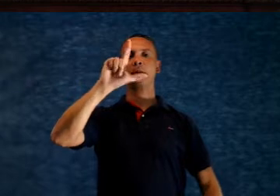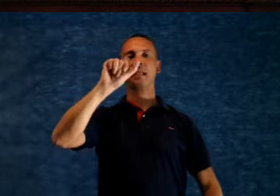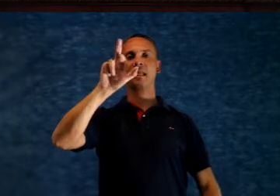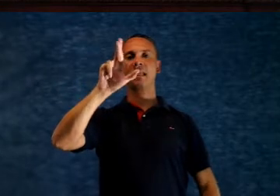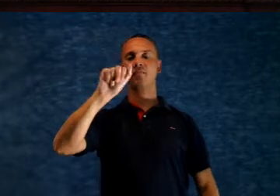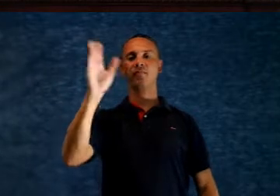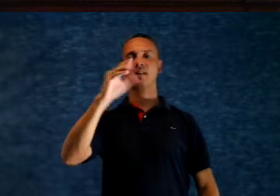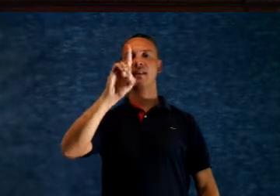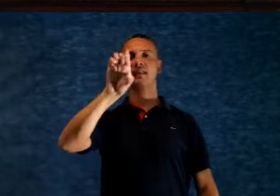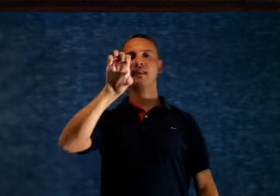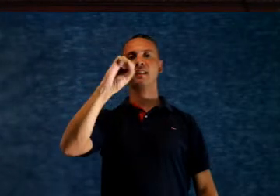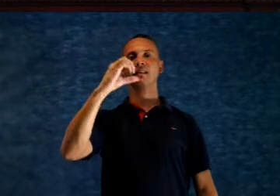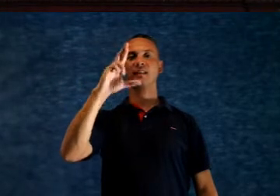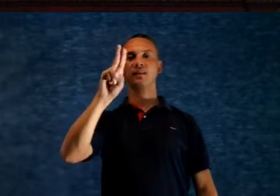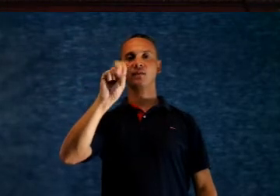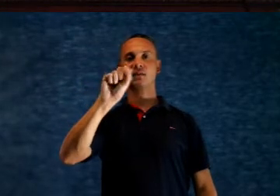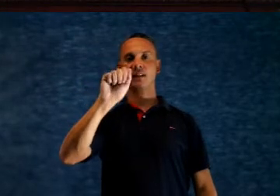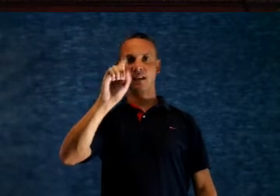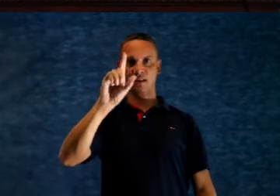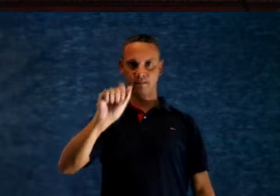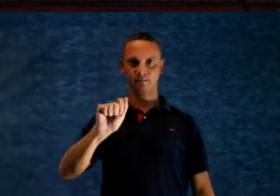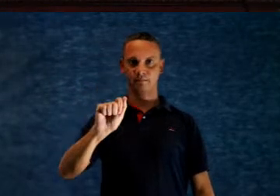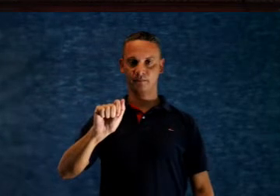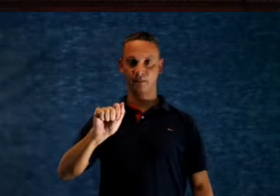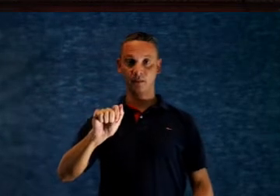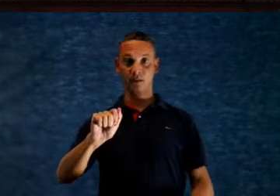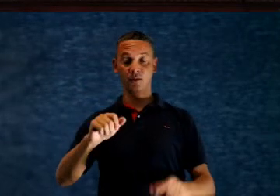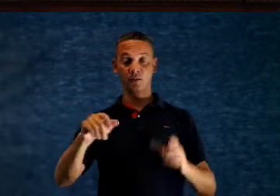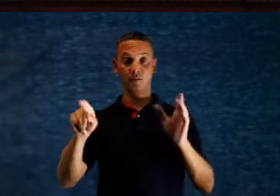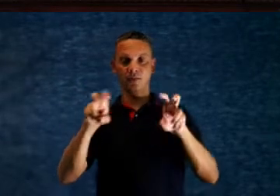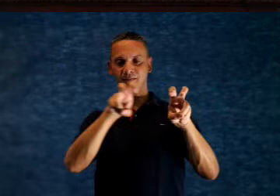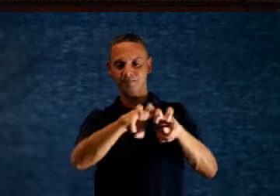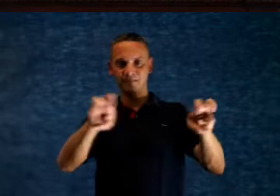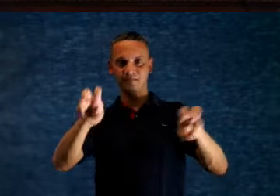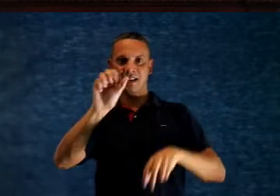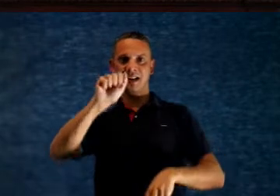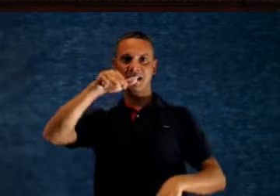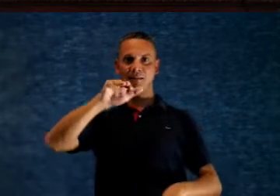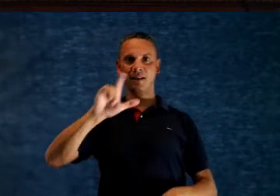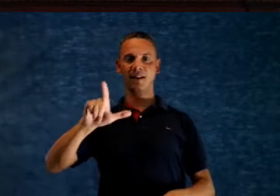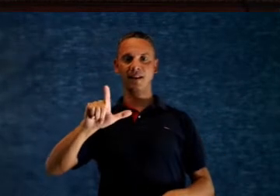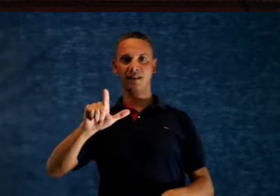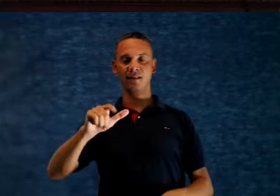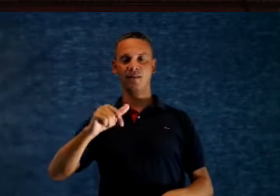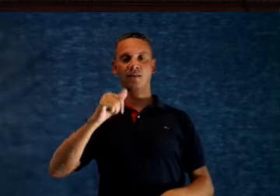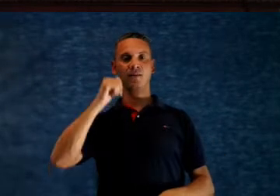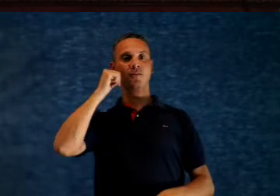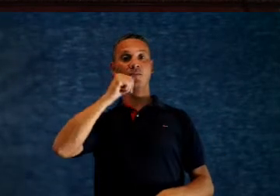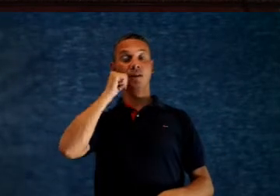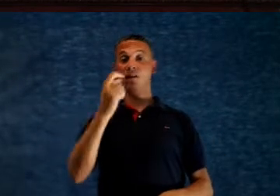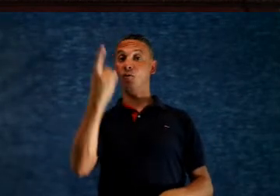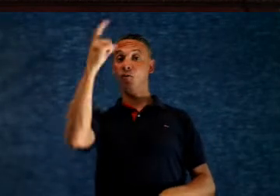Resenhas e Ensaios sobre Trabalhos Literários dos Acadêmicos da AML, de autoria de uma de